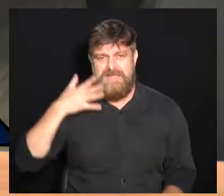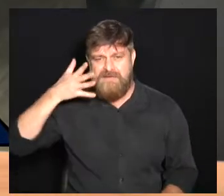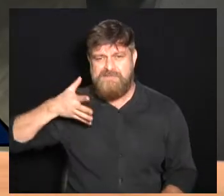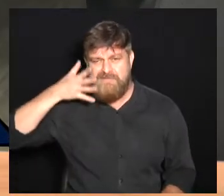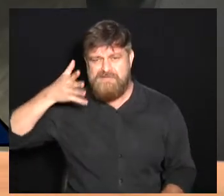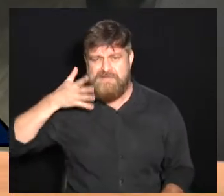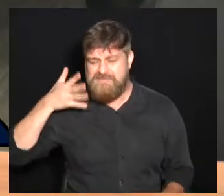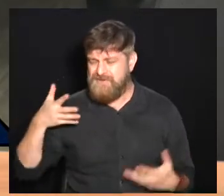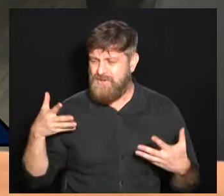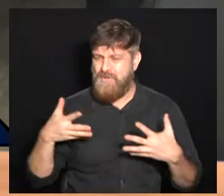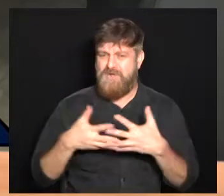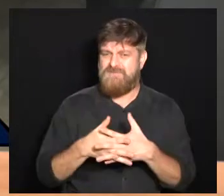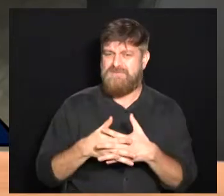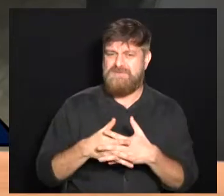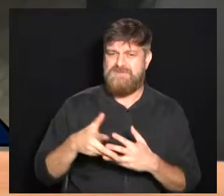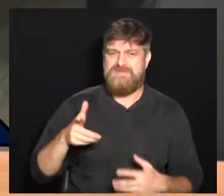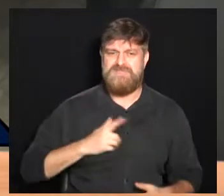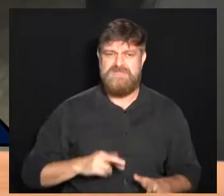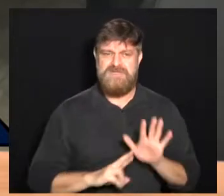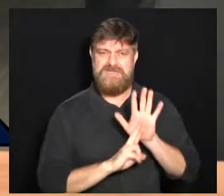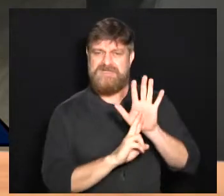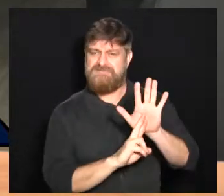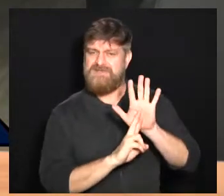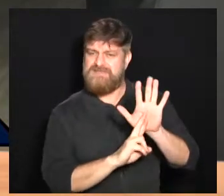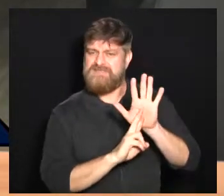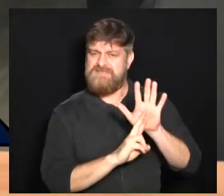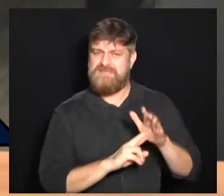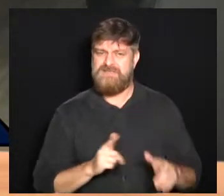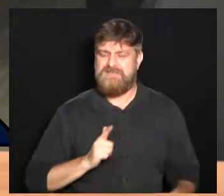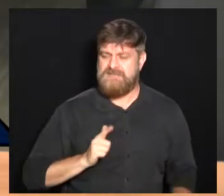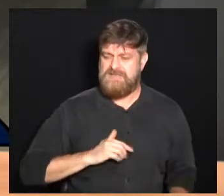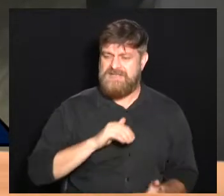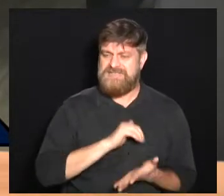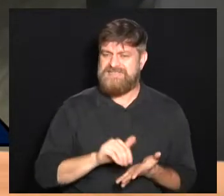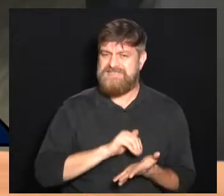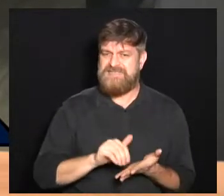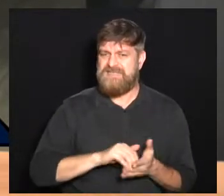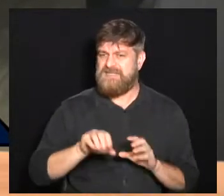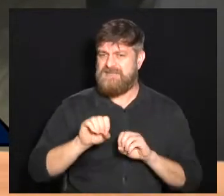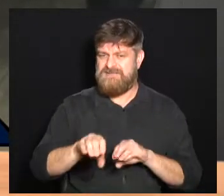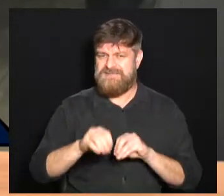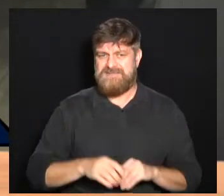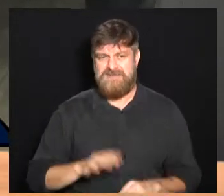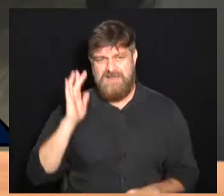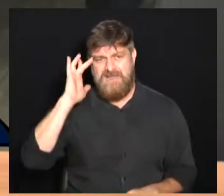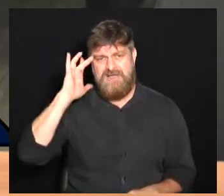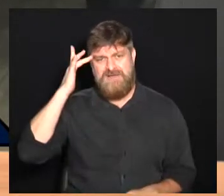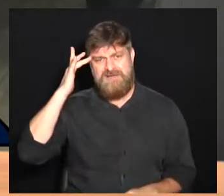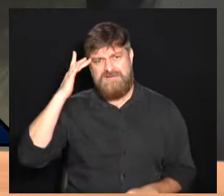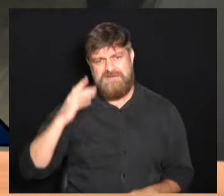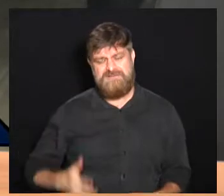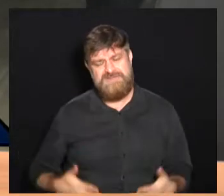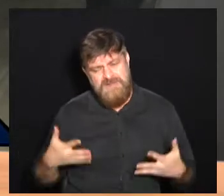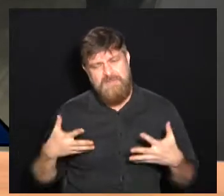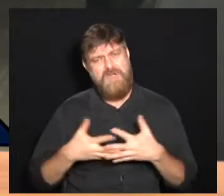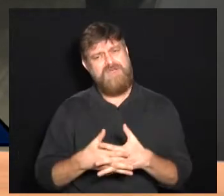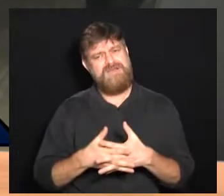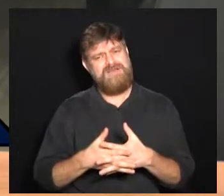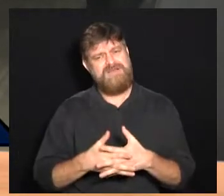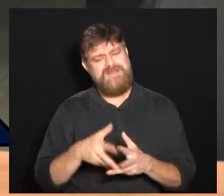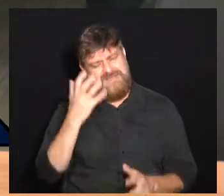contraditórias oriundas de diferentes representantes de diferentes pontos da Secretaria Municipal de Educação. Eu acho que isso é muito, muito, muito grave.